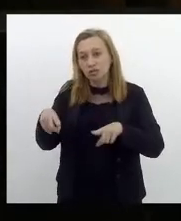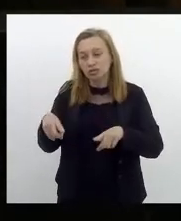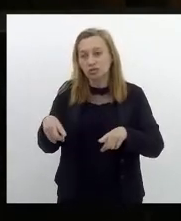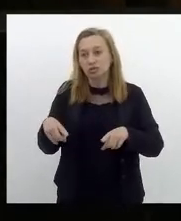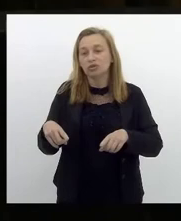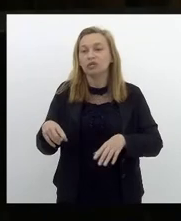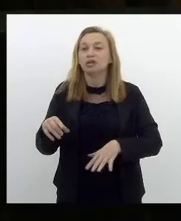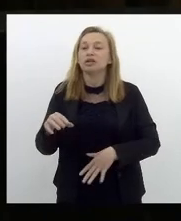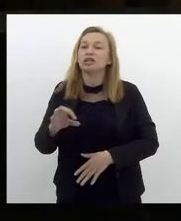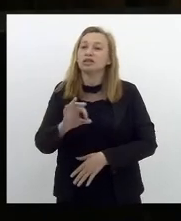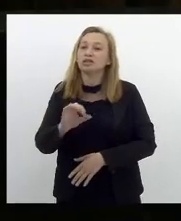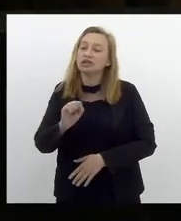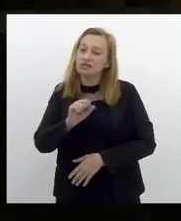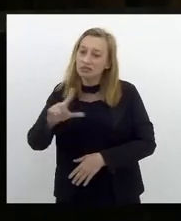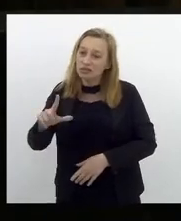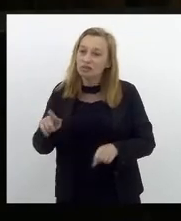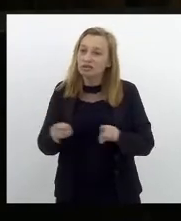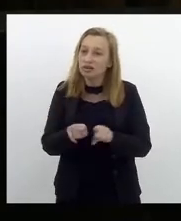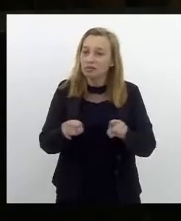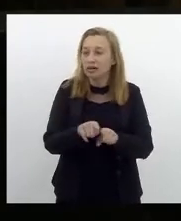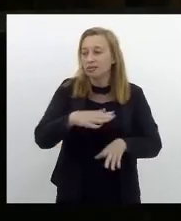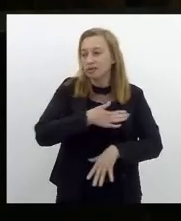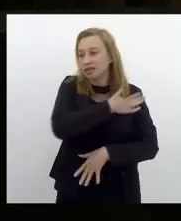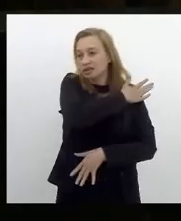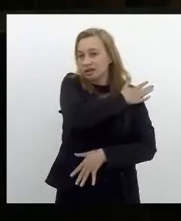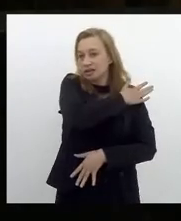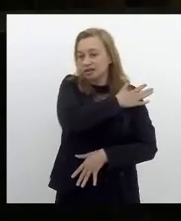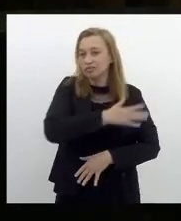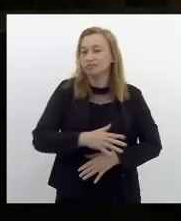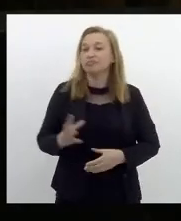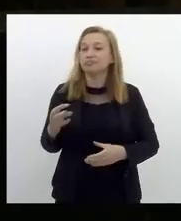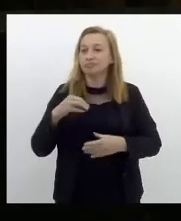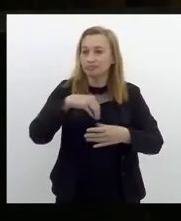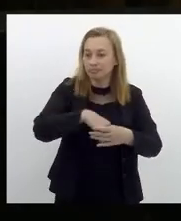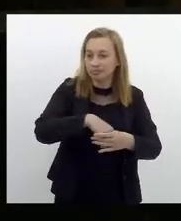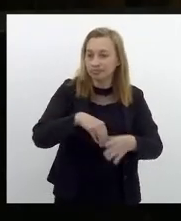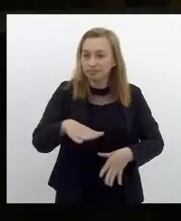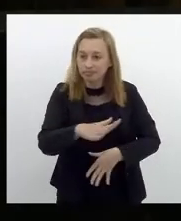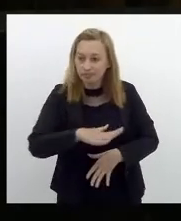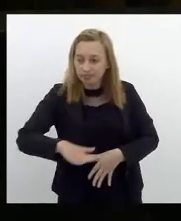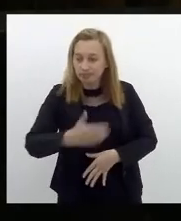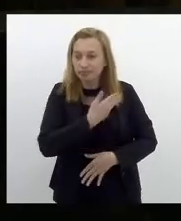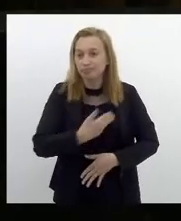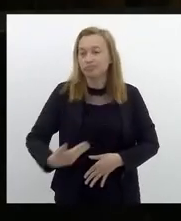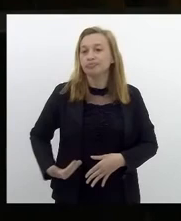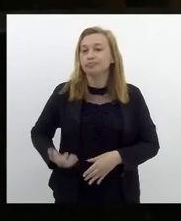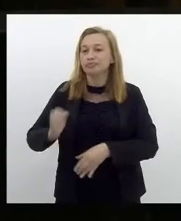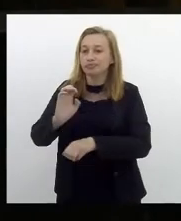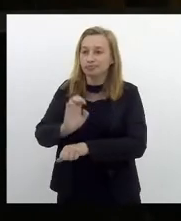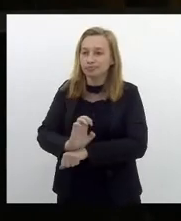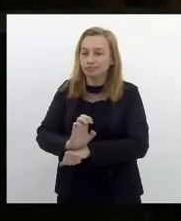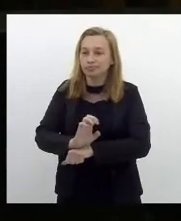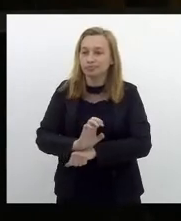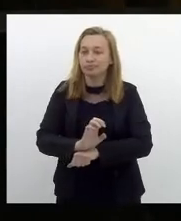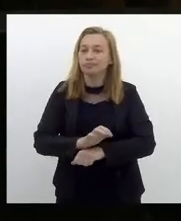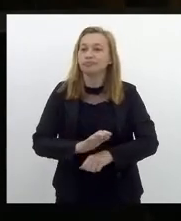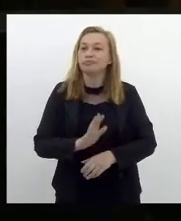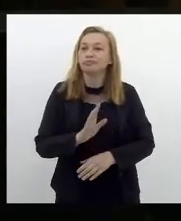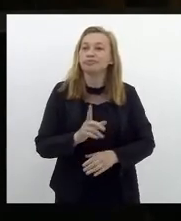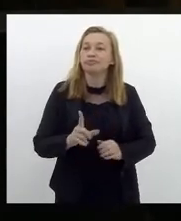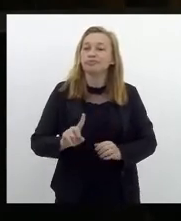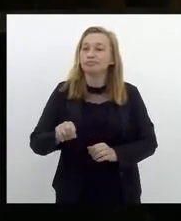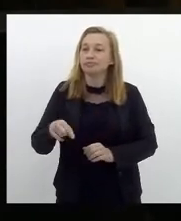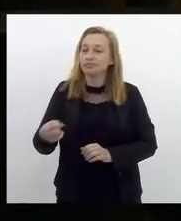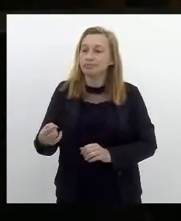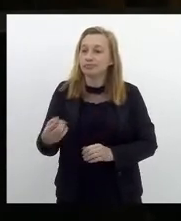civis e militares que vierem a ingressar no Serviço Público Estadual após a